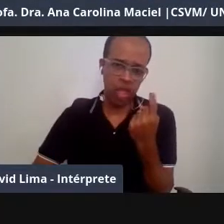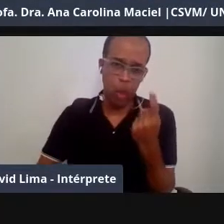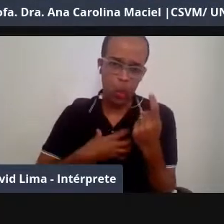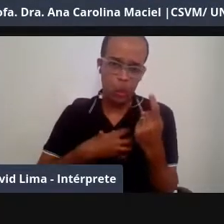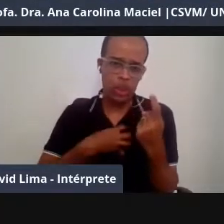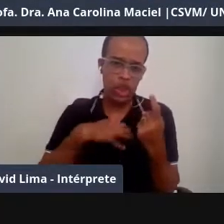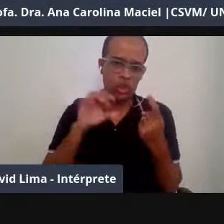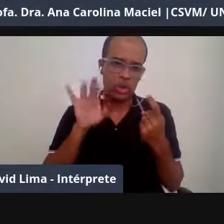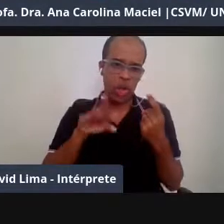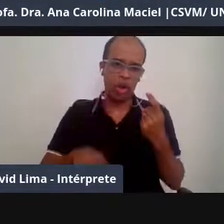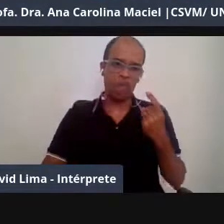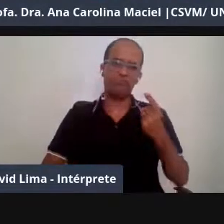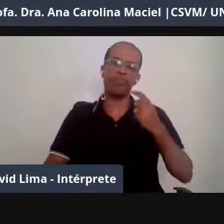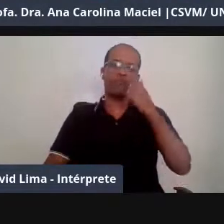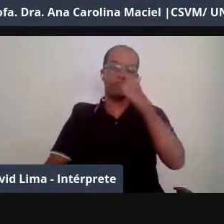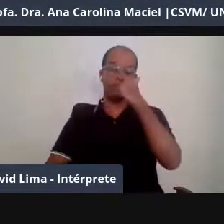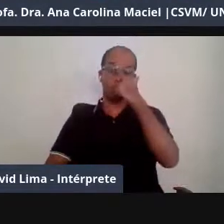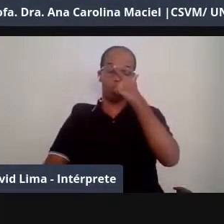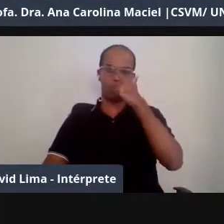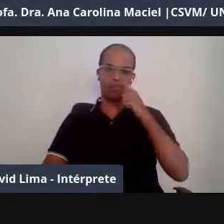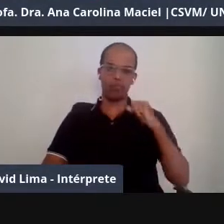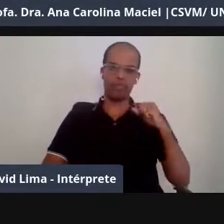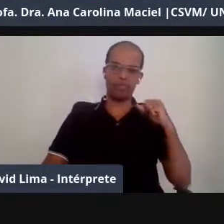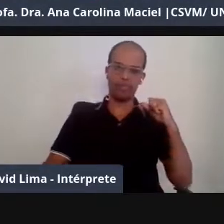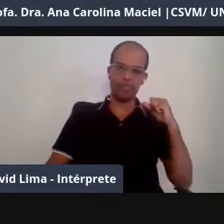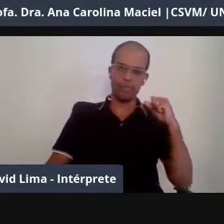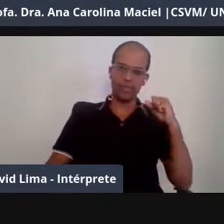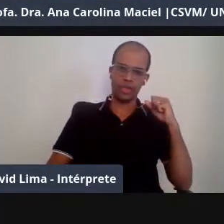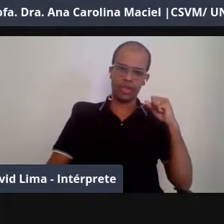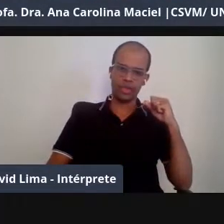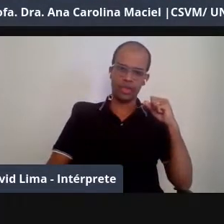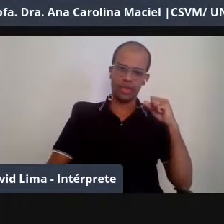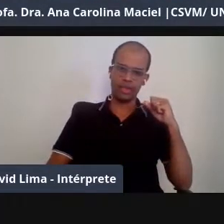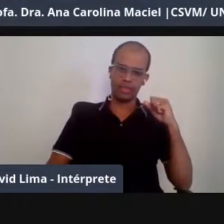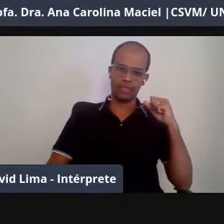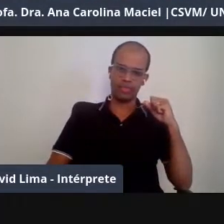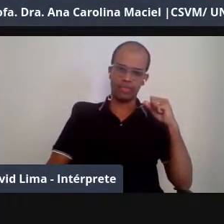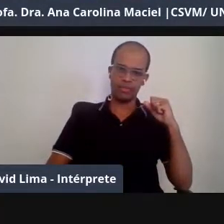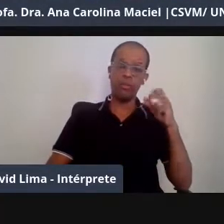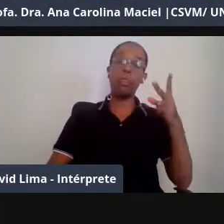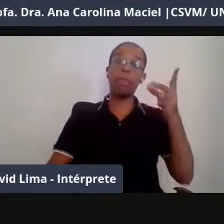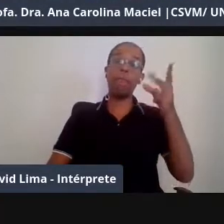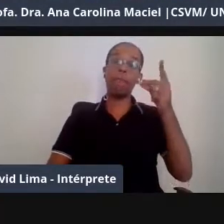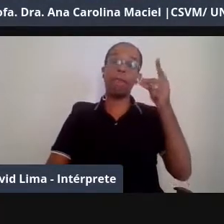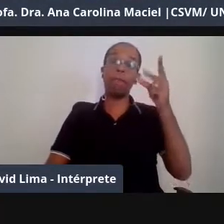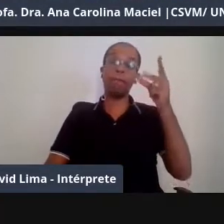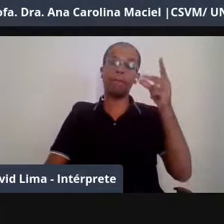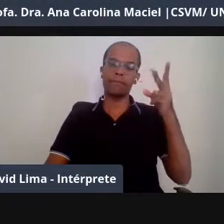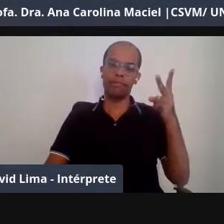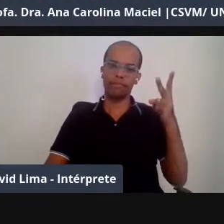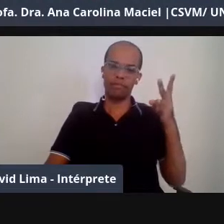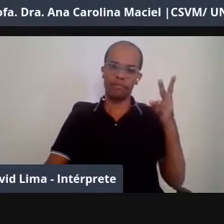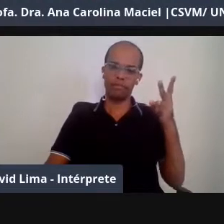responder, quiser tomar nota, eu estou exatamente o que chegou para mim aqui. 2.